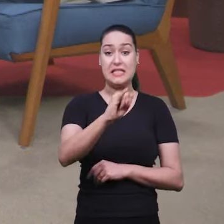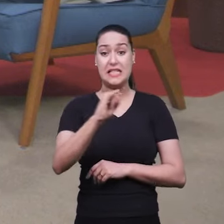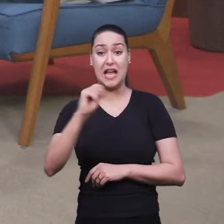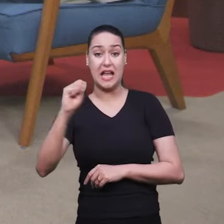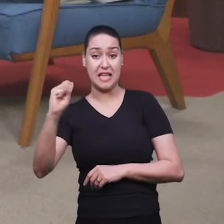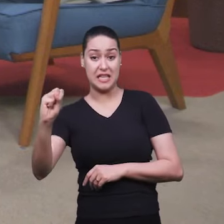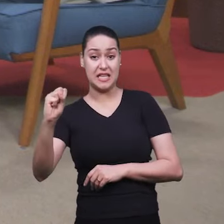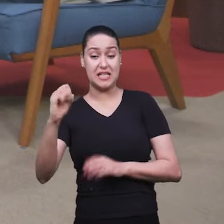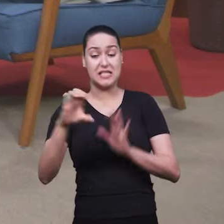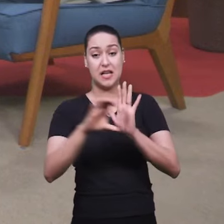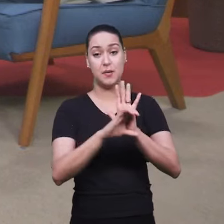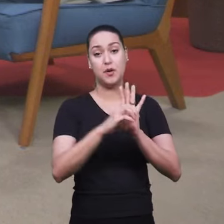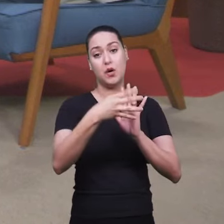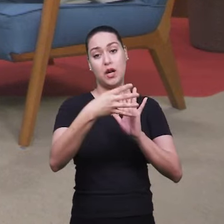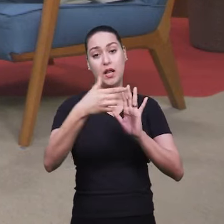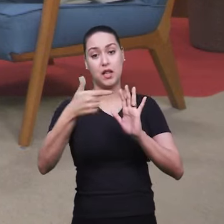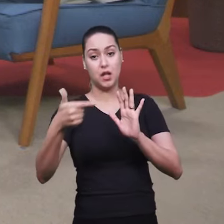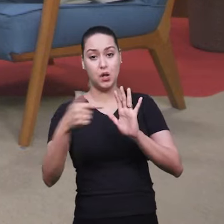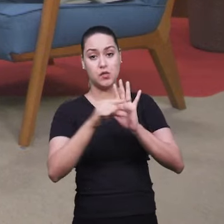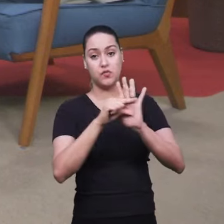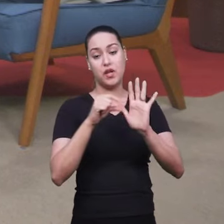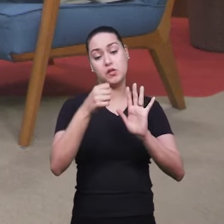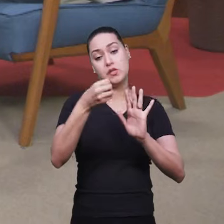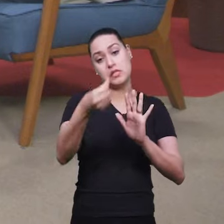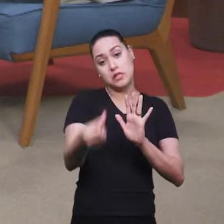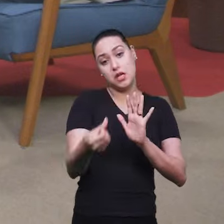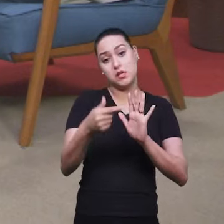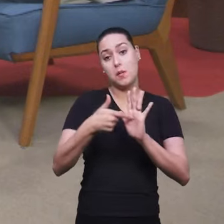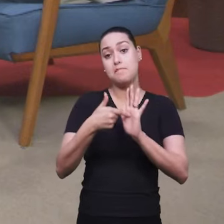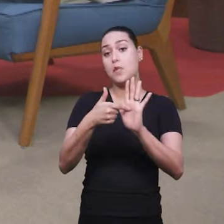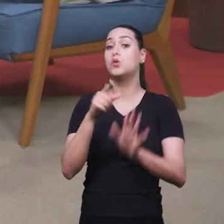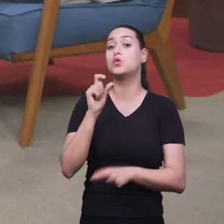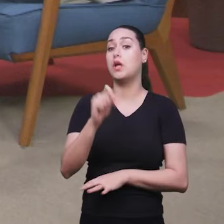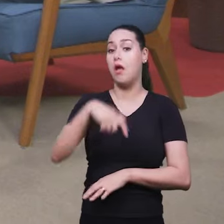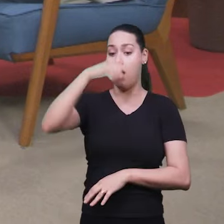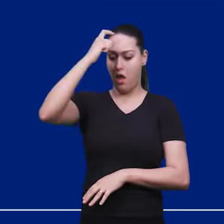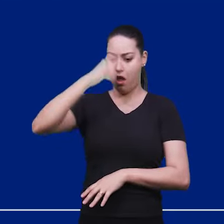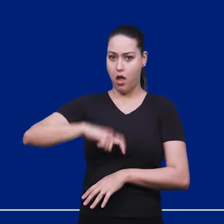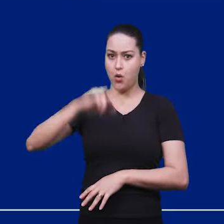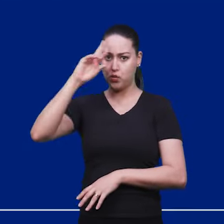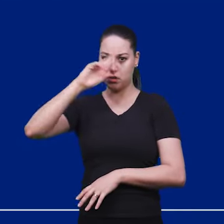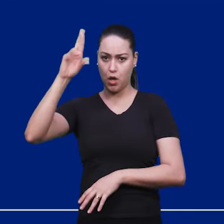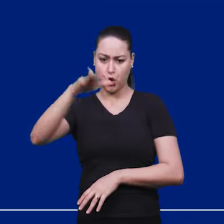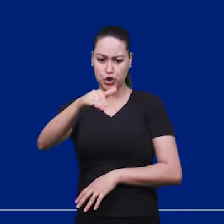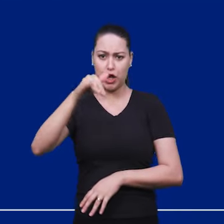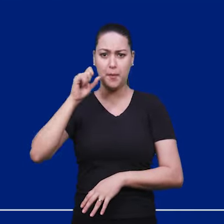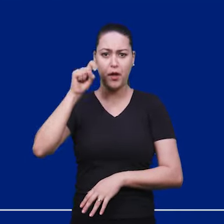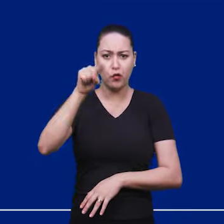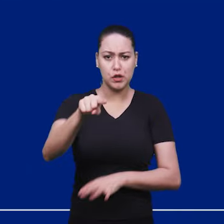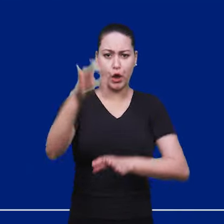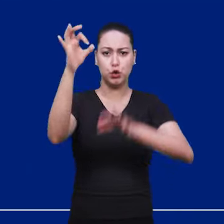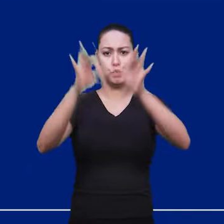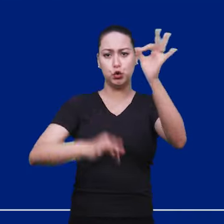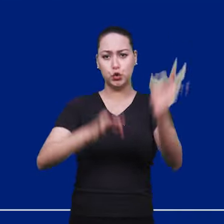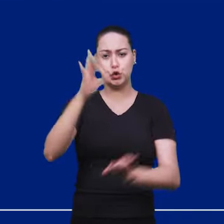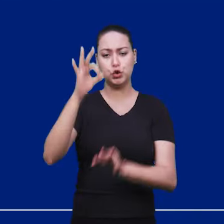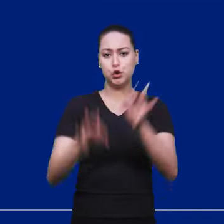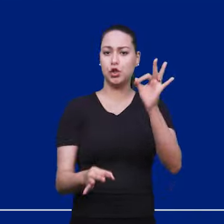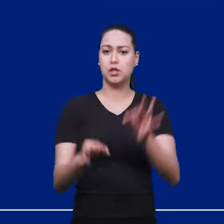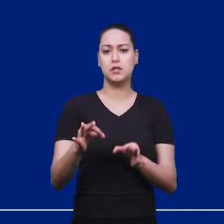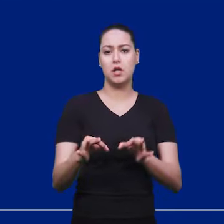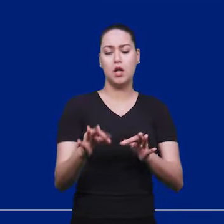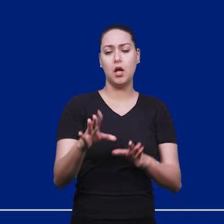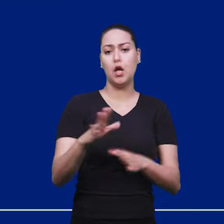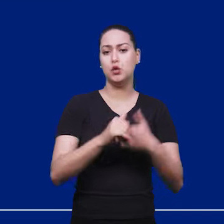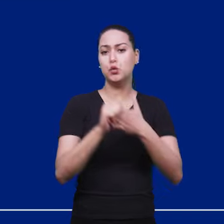Testamento. Isaías 42:6, é o que Daniel está falando, diz o seguinte: Eu, o Senhor, te chamei em justiça